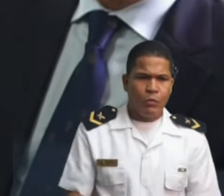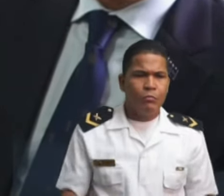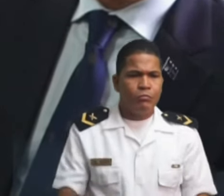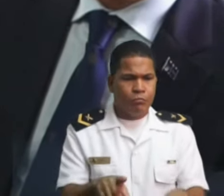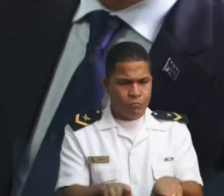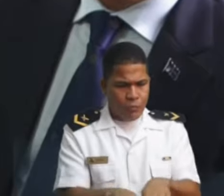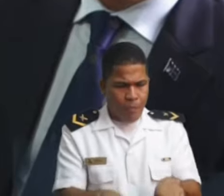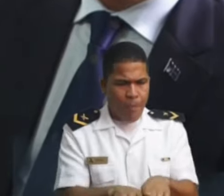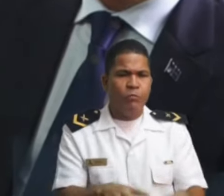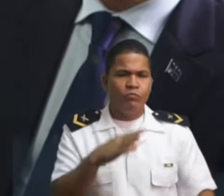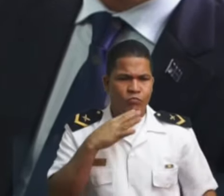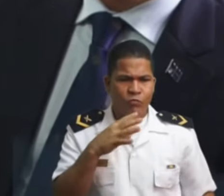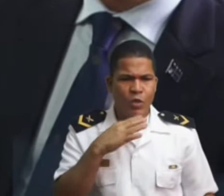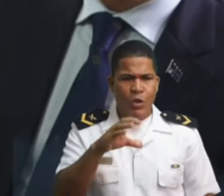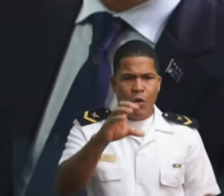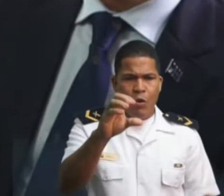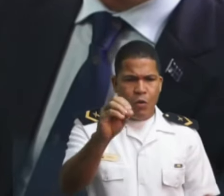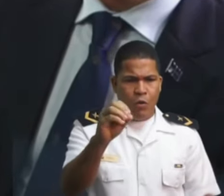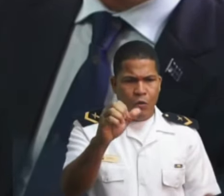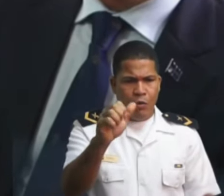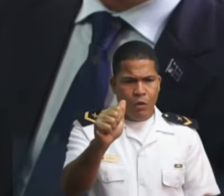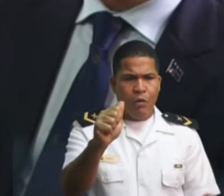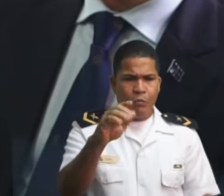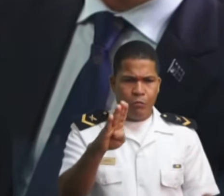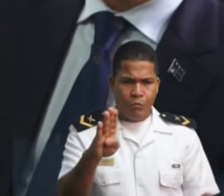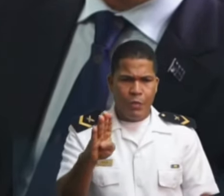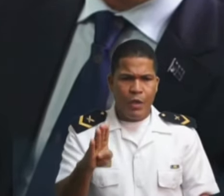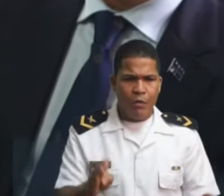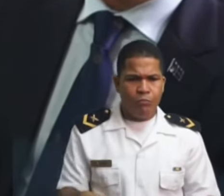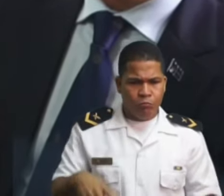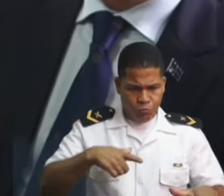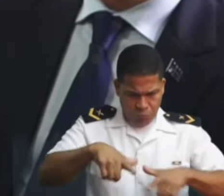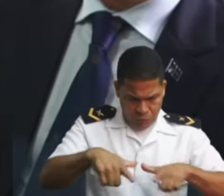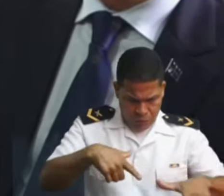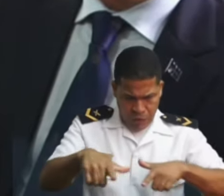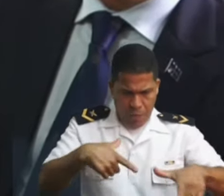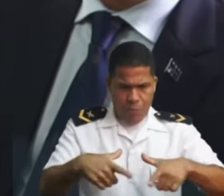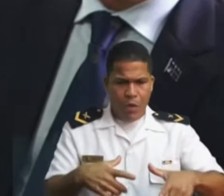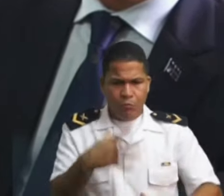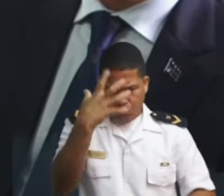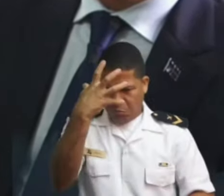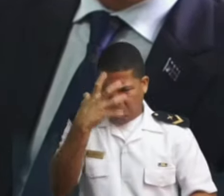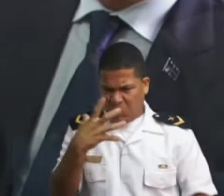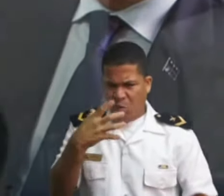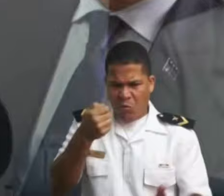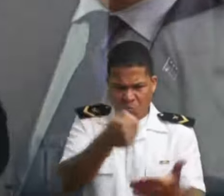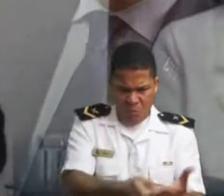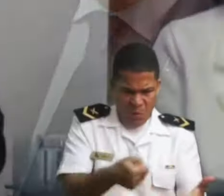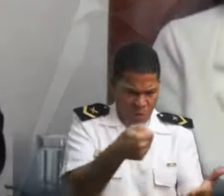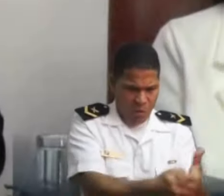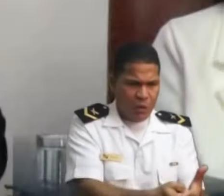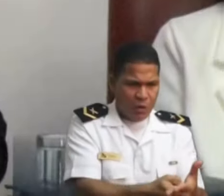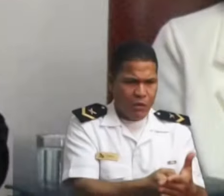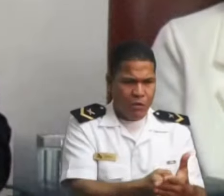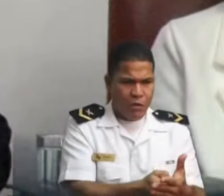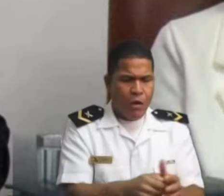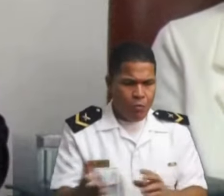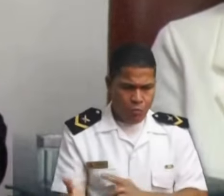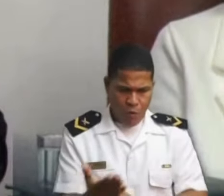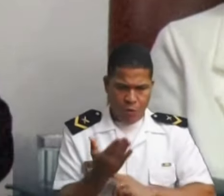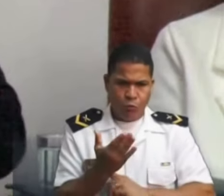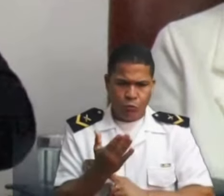figura entre os melhores quadros da OAB, trabalham com rigor e dedicação e engrandecem as decisões aqui